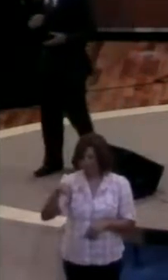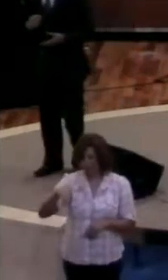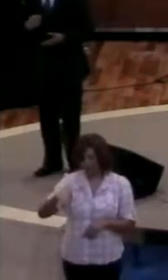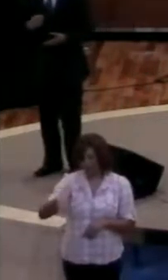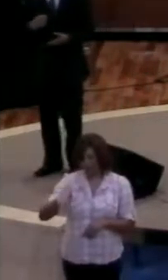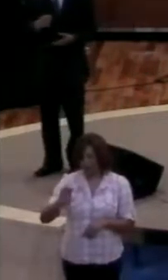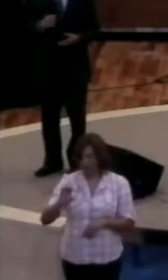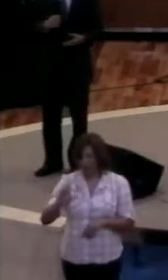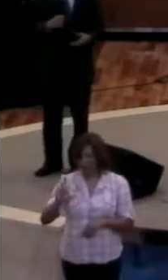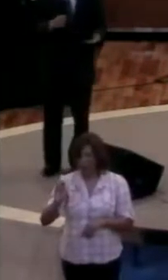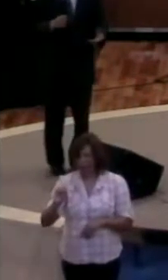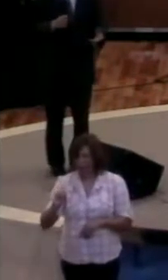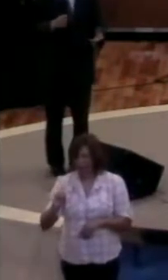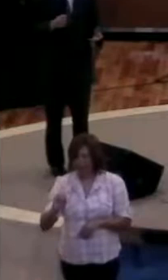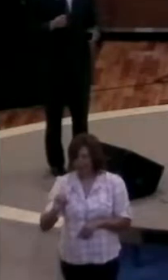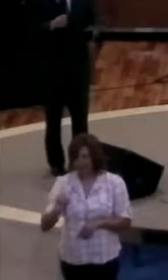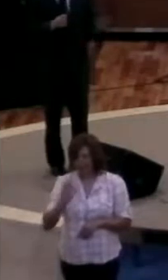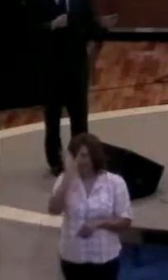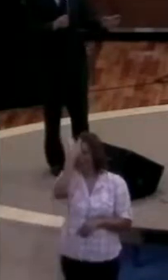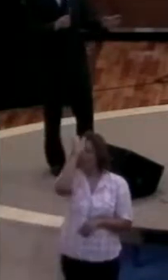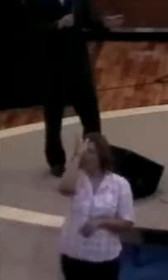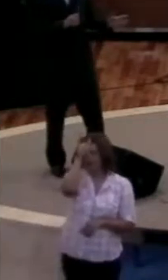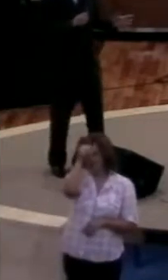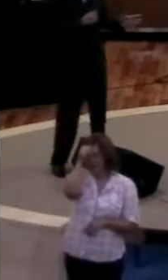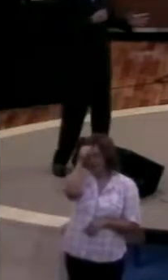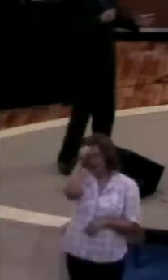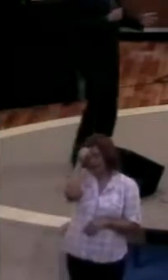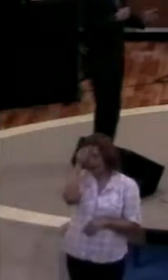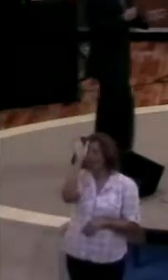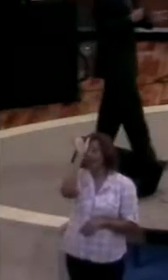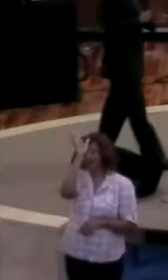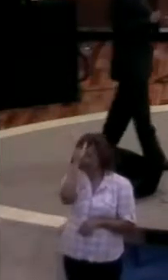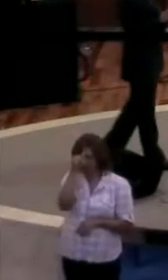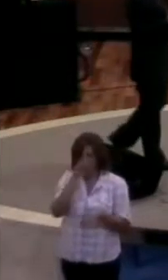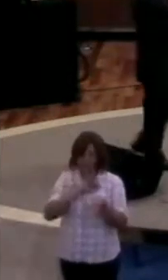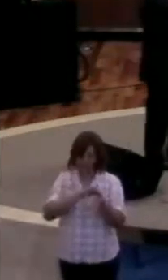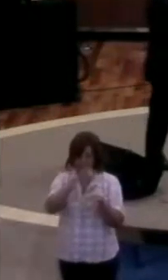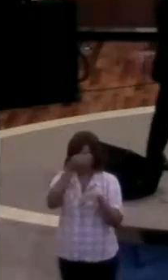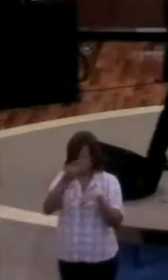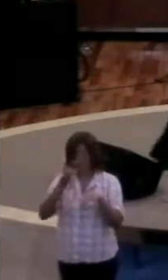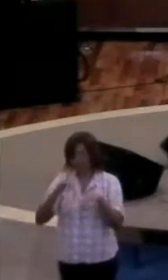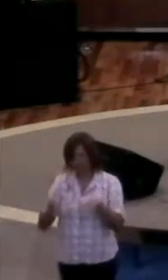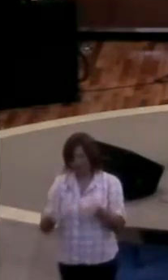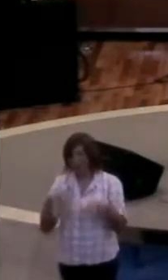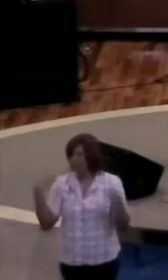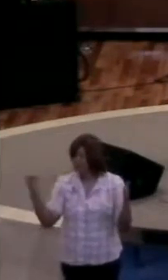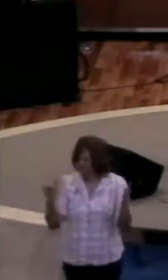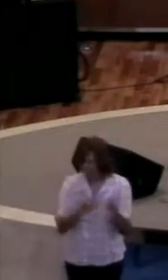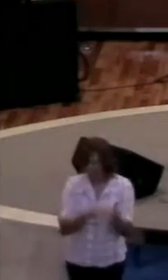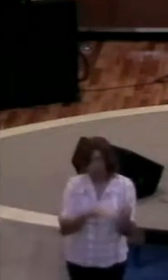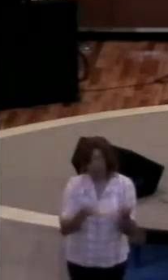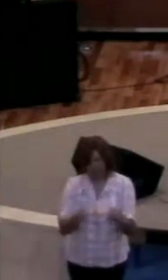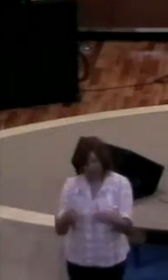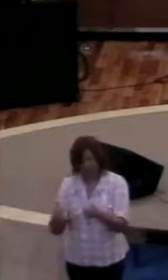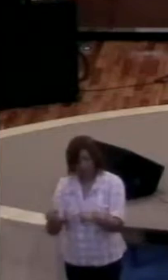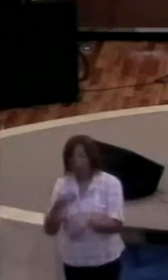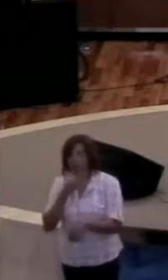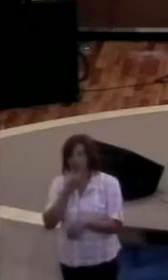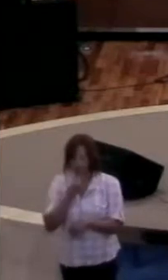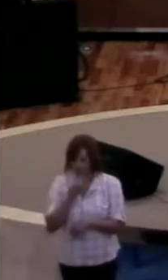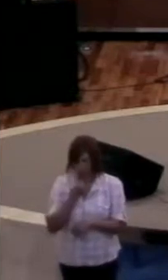galo, todos iam seguindo. Esse é um mito também. Outros já dizem que quando Jesus chegou no